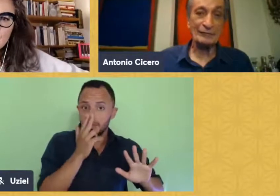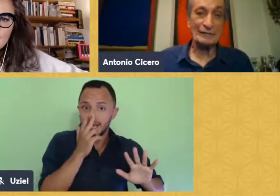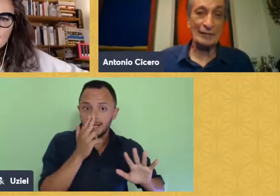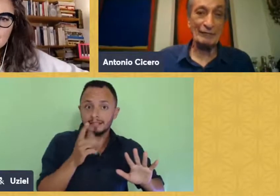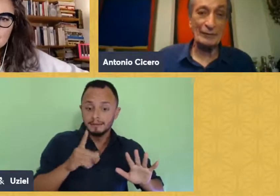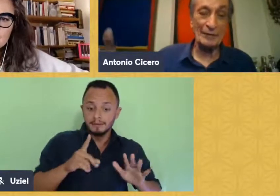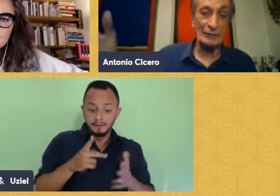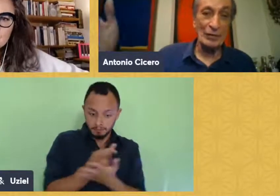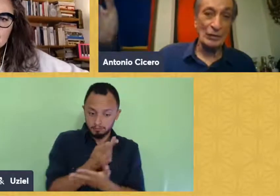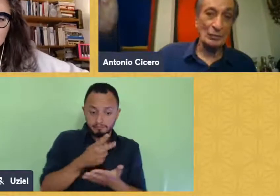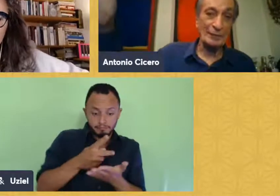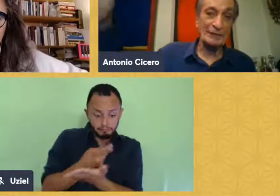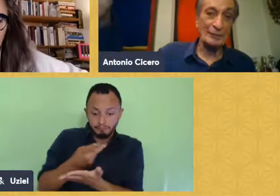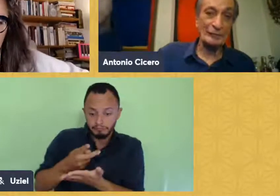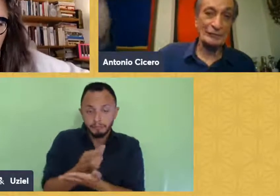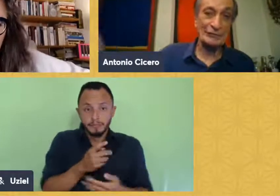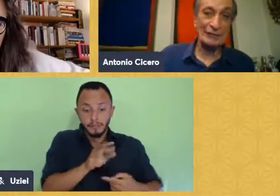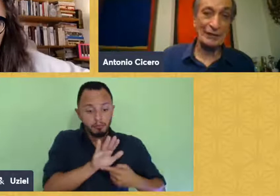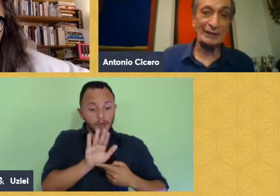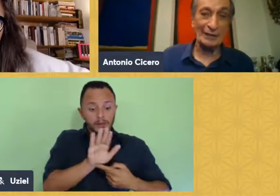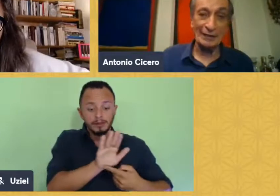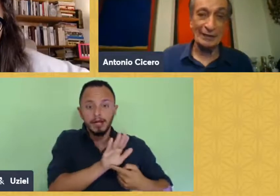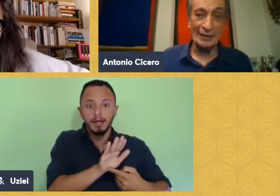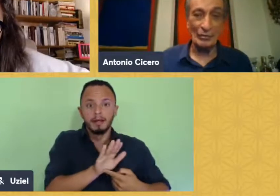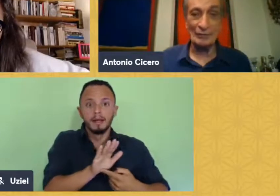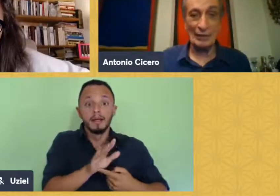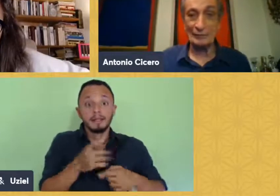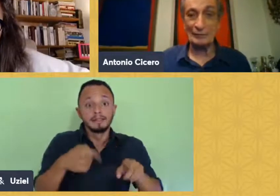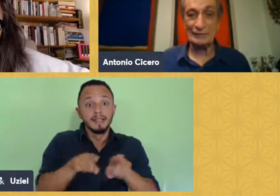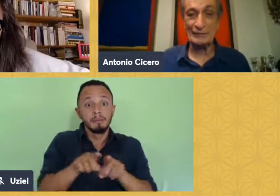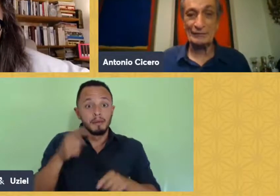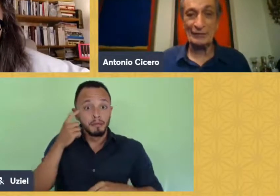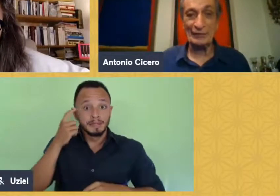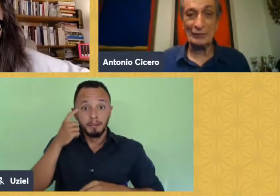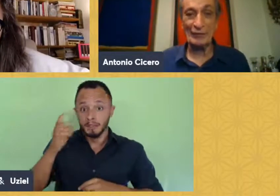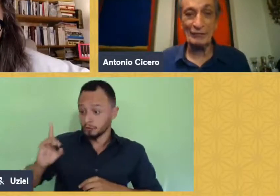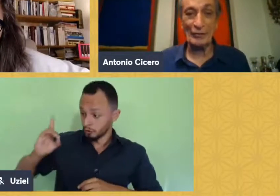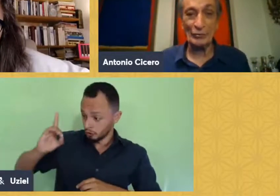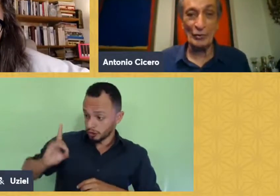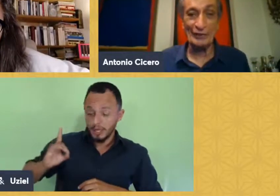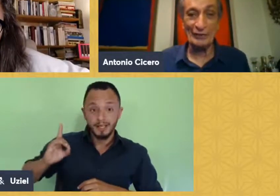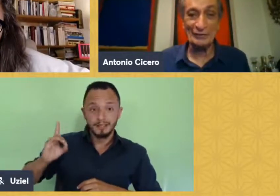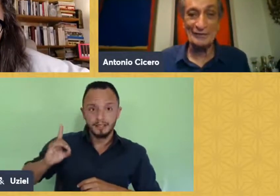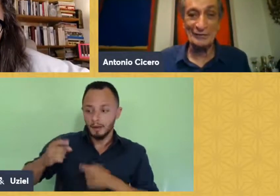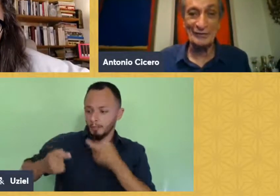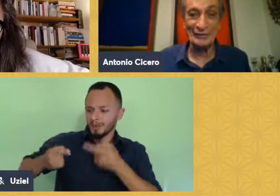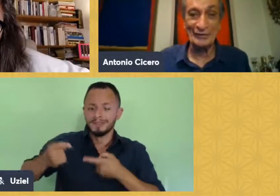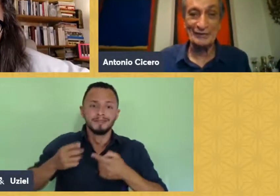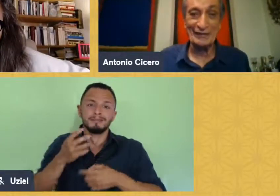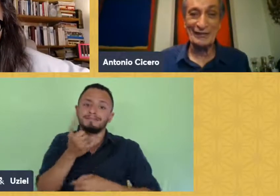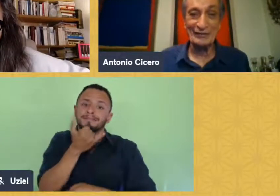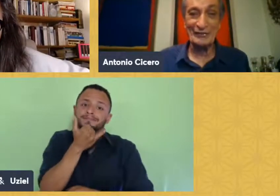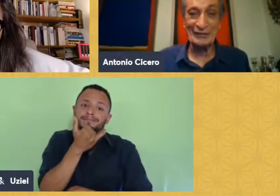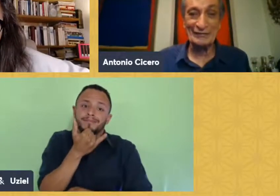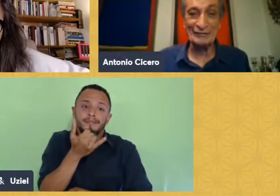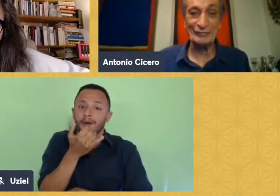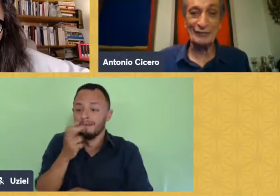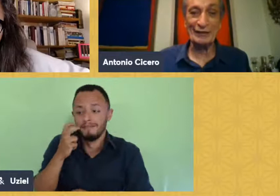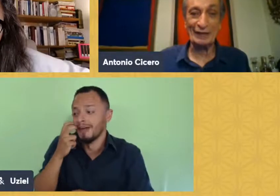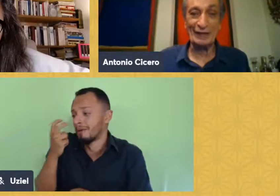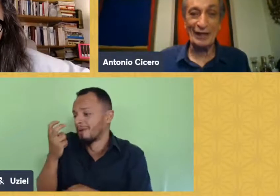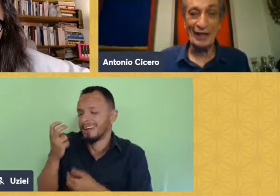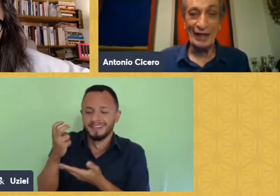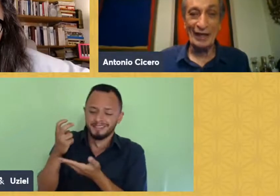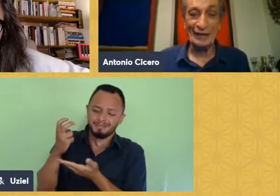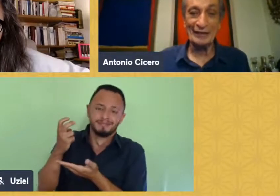se manifestava também o pensamento de direita. O pensamento de direita é uma vergonha, inclusive hoje, quando a gente